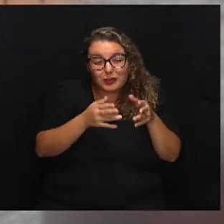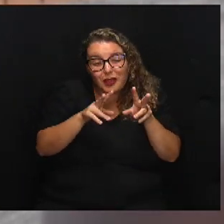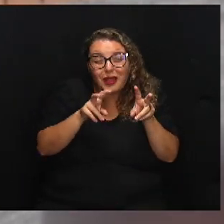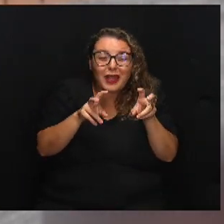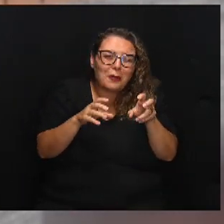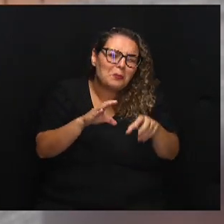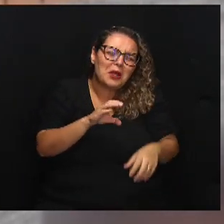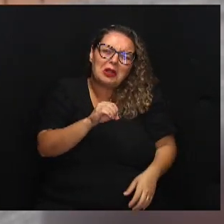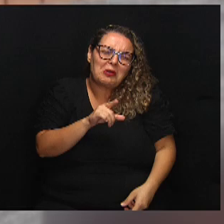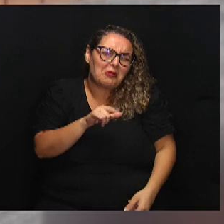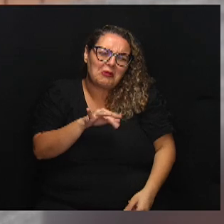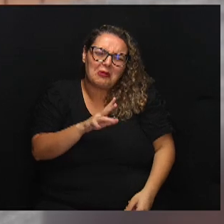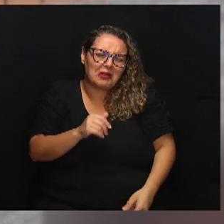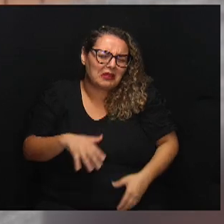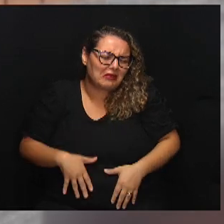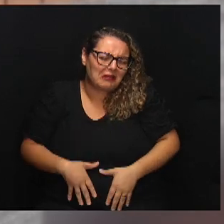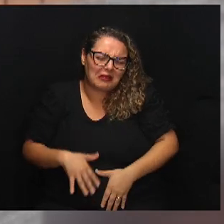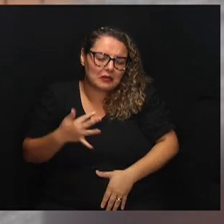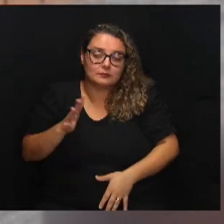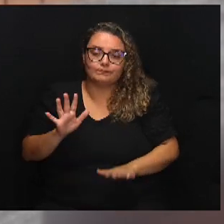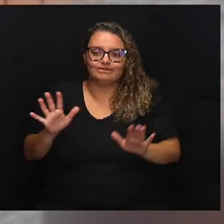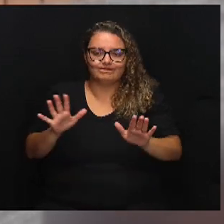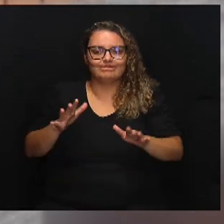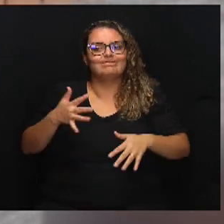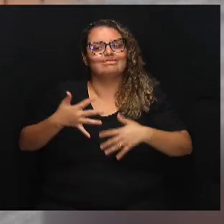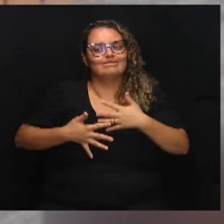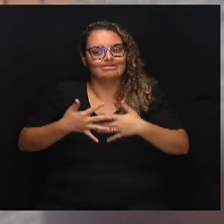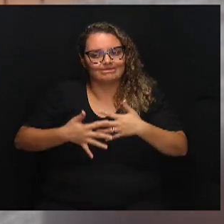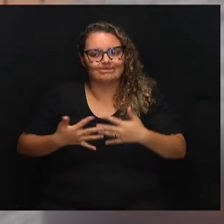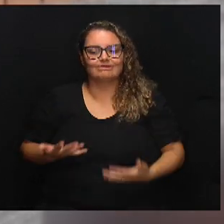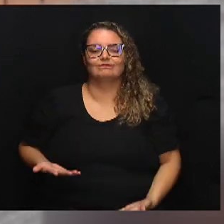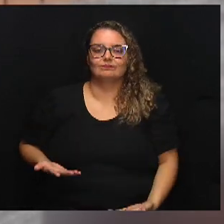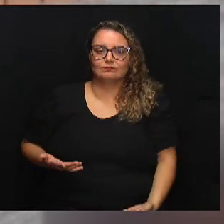na verdade é um grande impeditivo. Muitas mulheres relatam